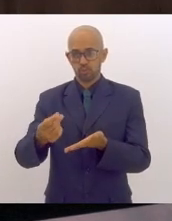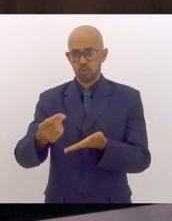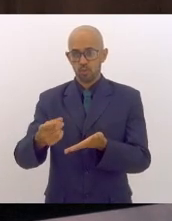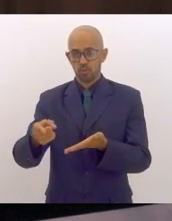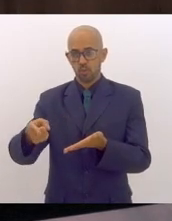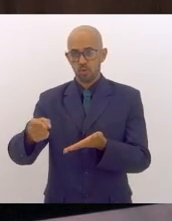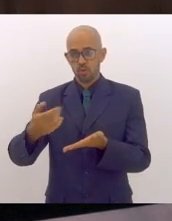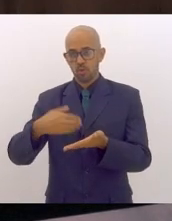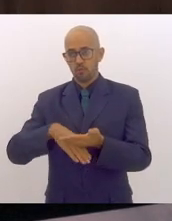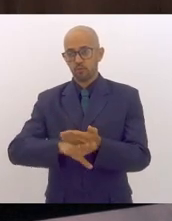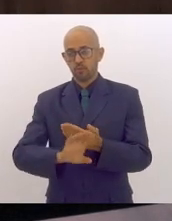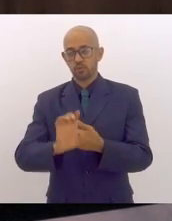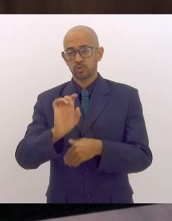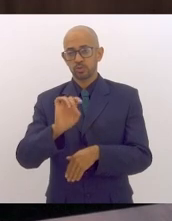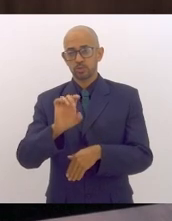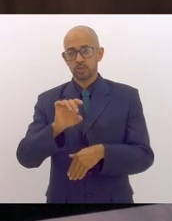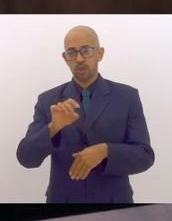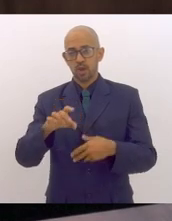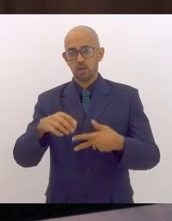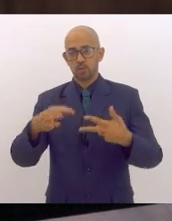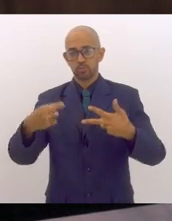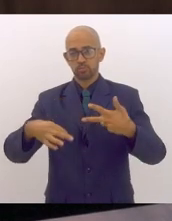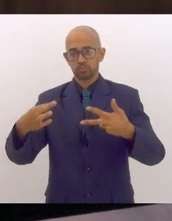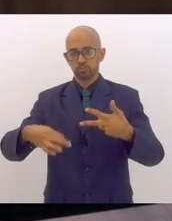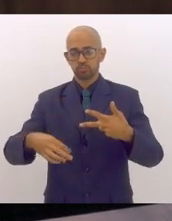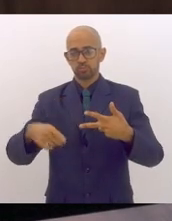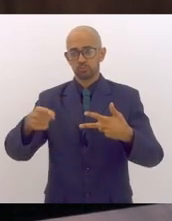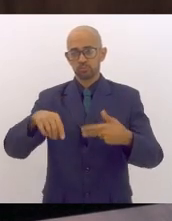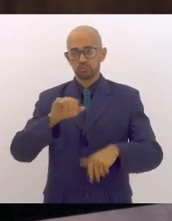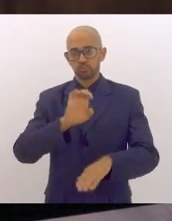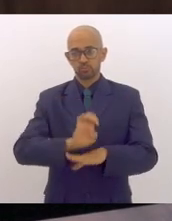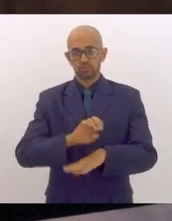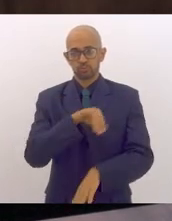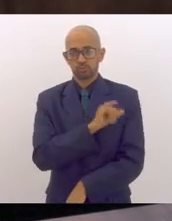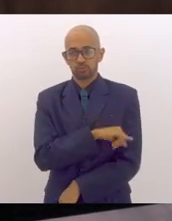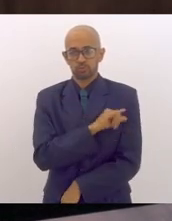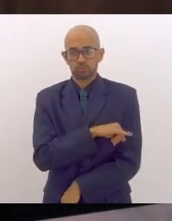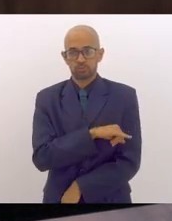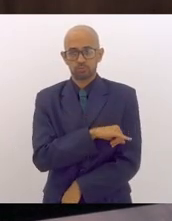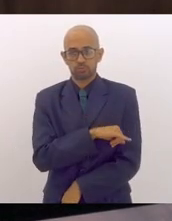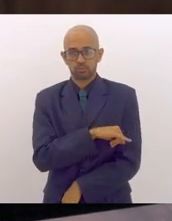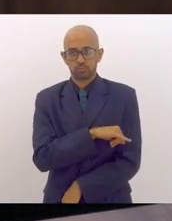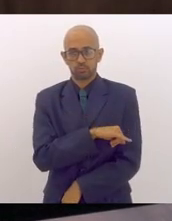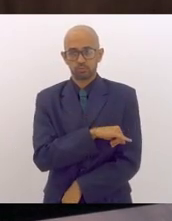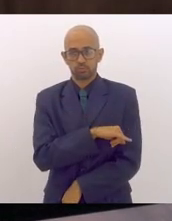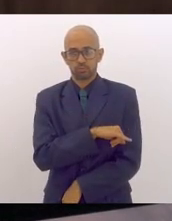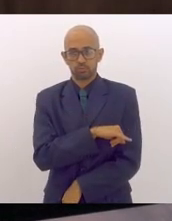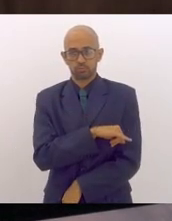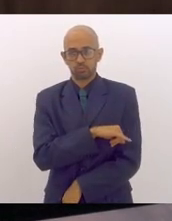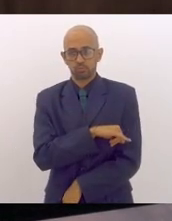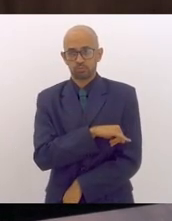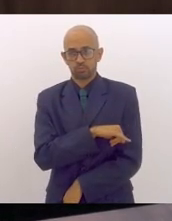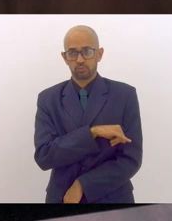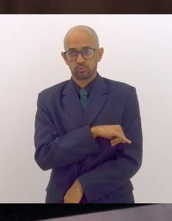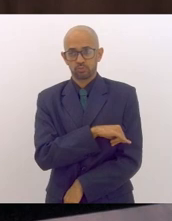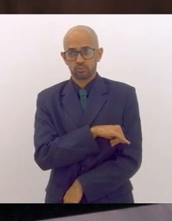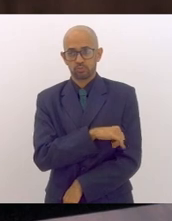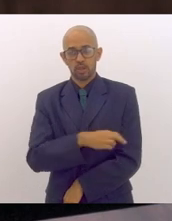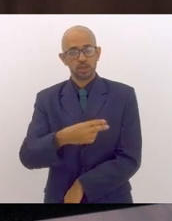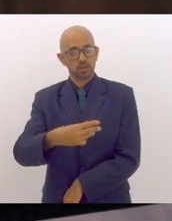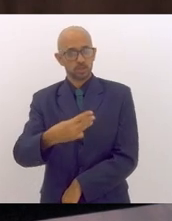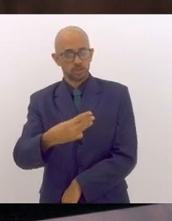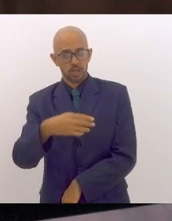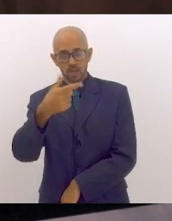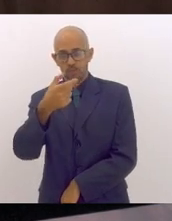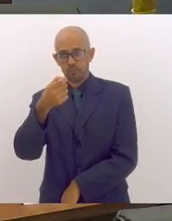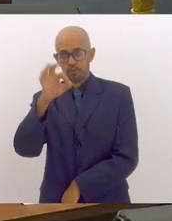com recursos do Fundo Especial do Tribunal de Justiça do Estado do Rio. Limitado? Não, aí está na terceira que tem um limite do